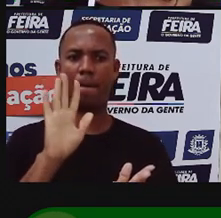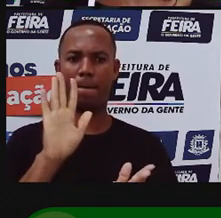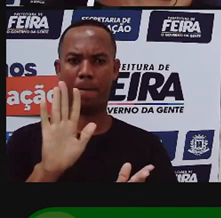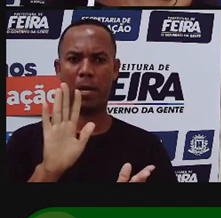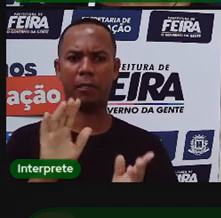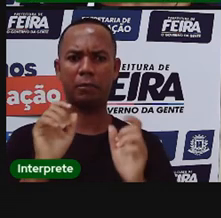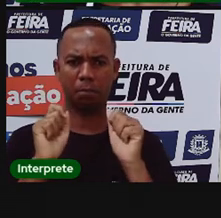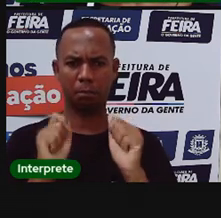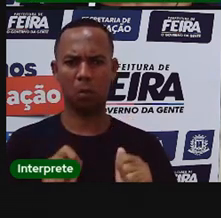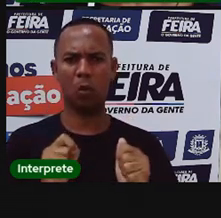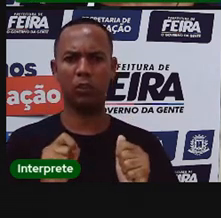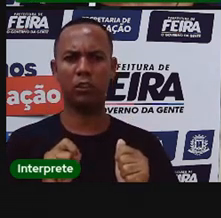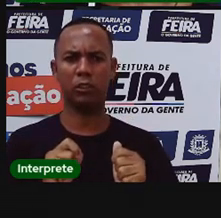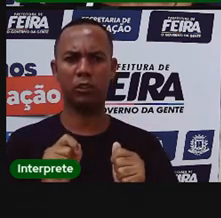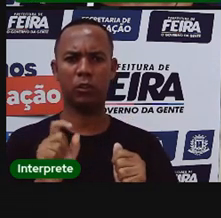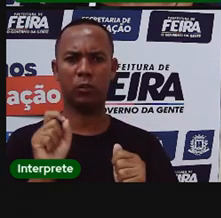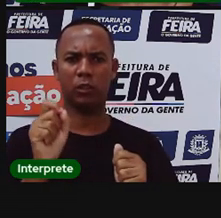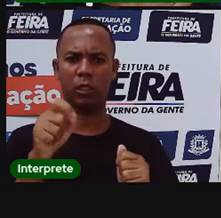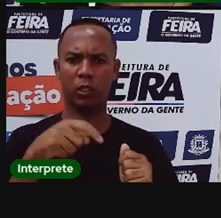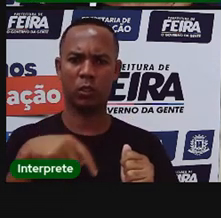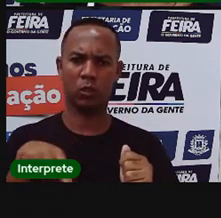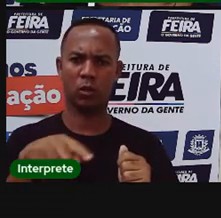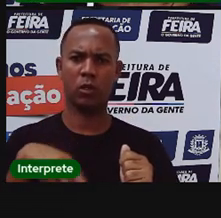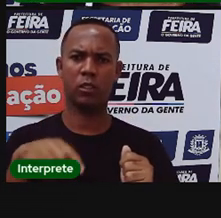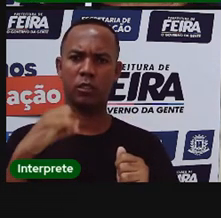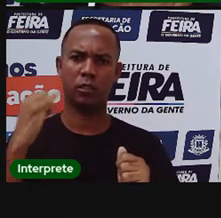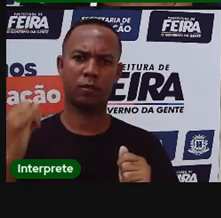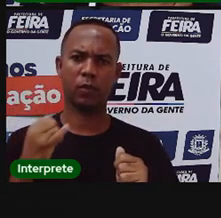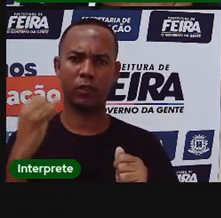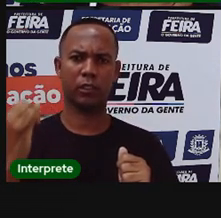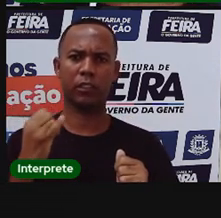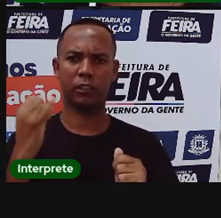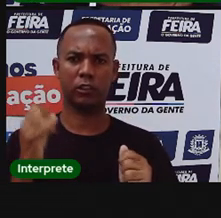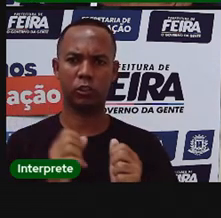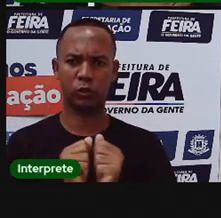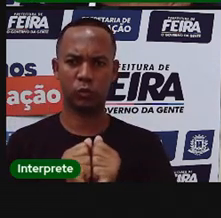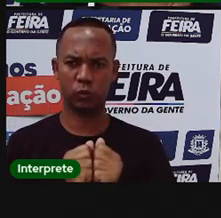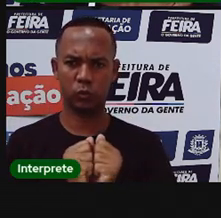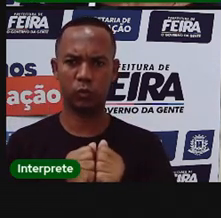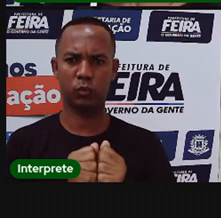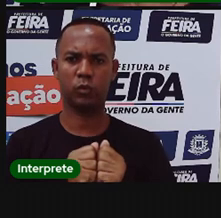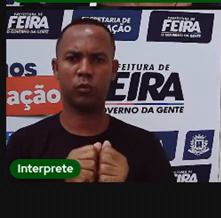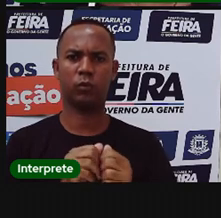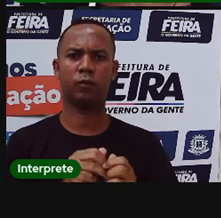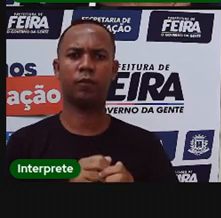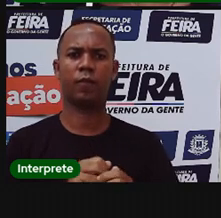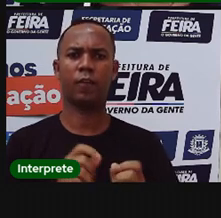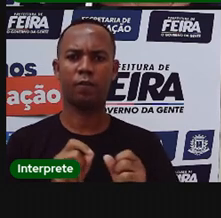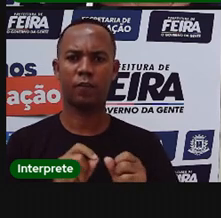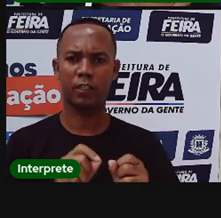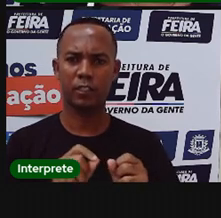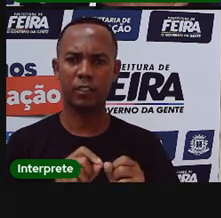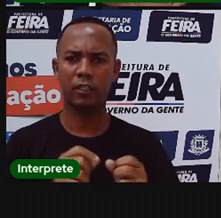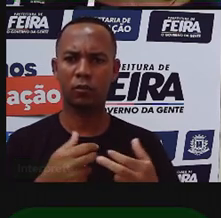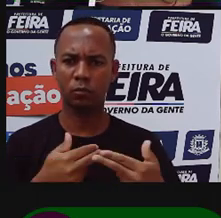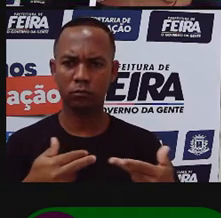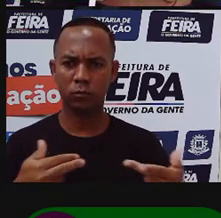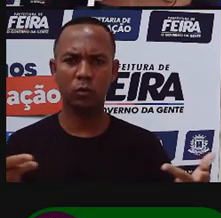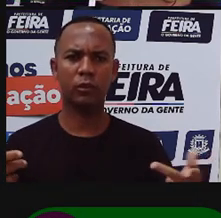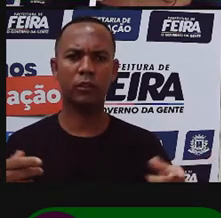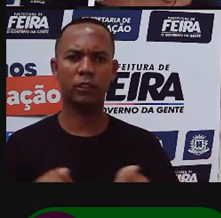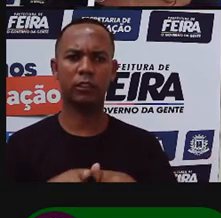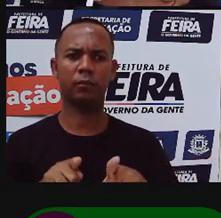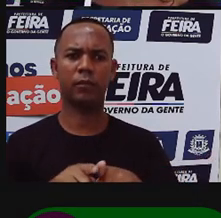poder exercer a nossa autoria, é importante a gente estar junto, estar colado, né? Estar fazendo esses desafios, estar fazendo